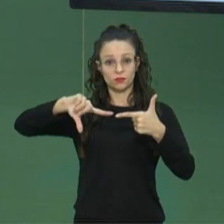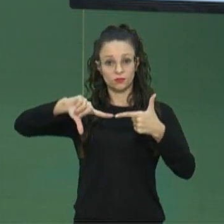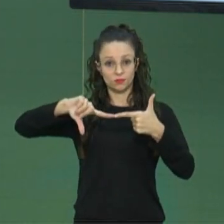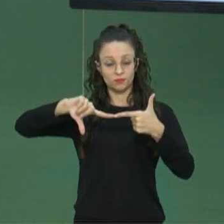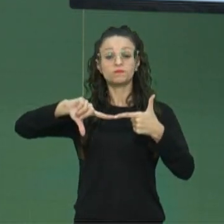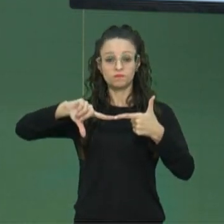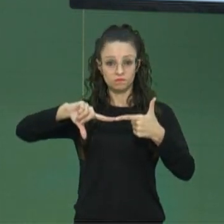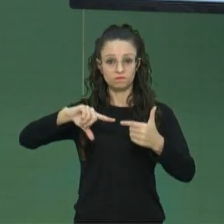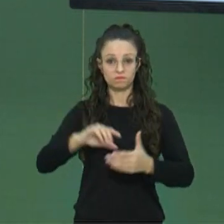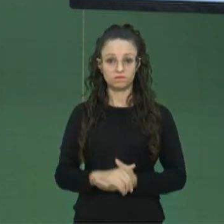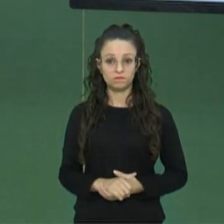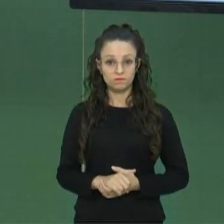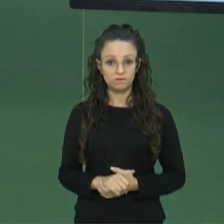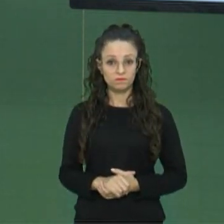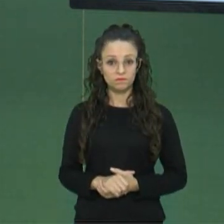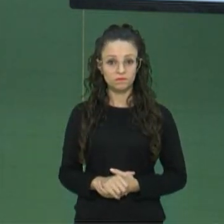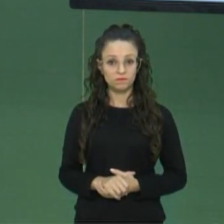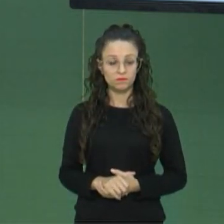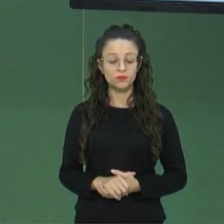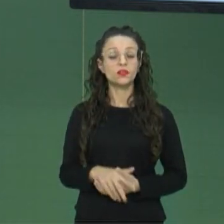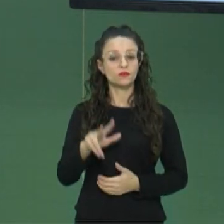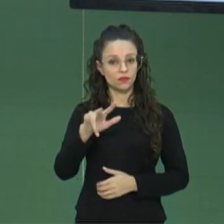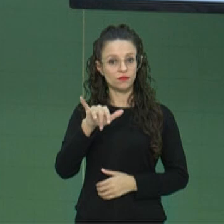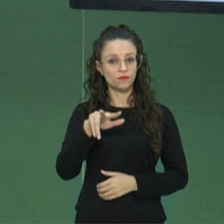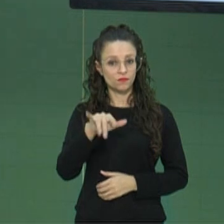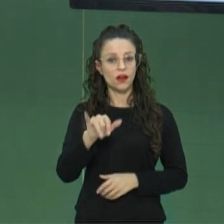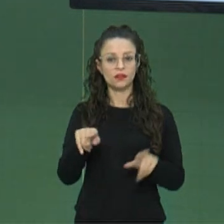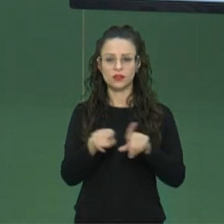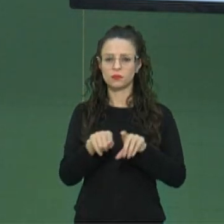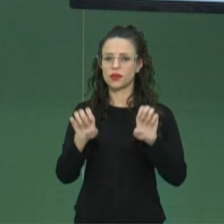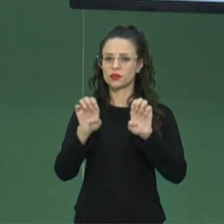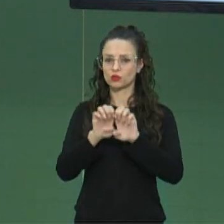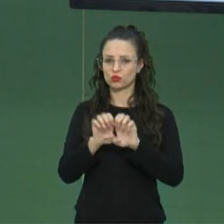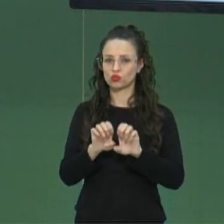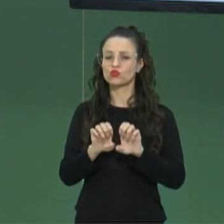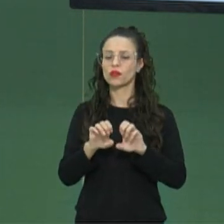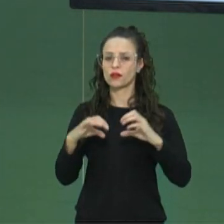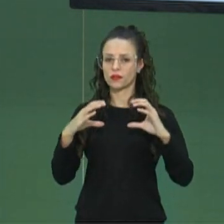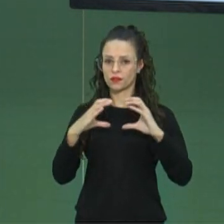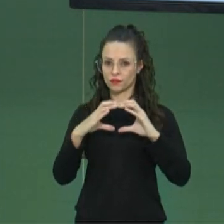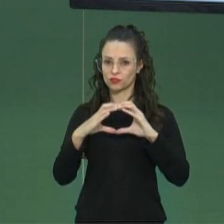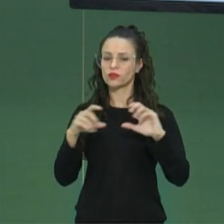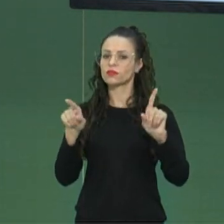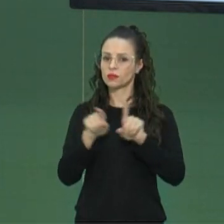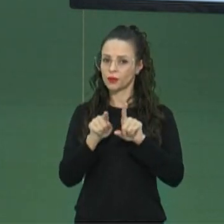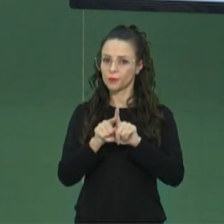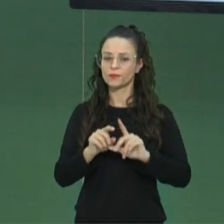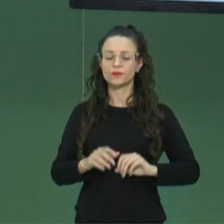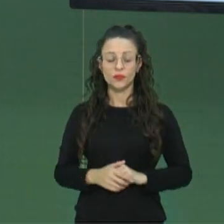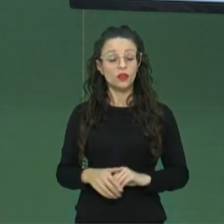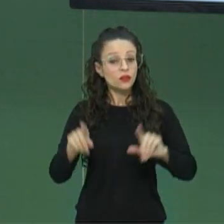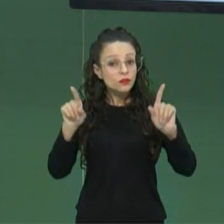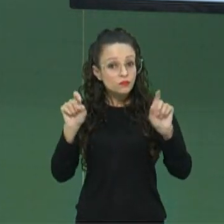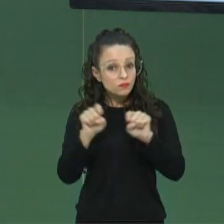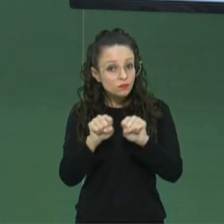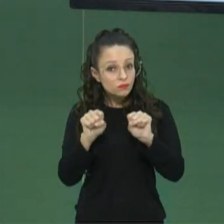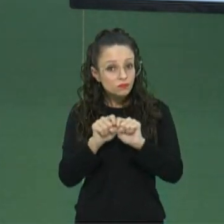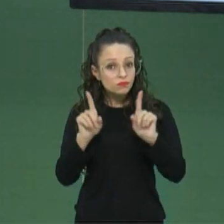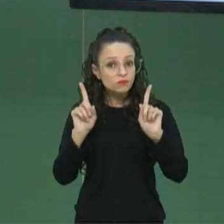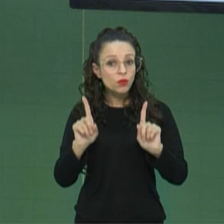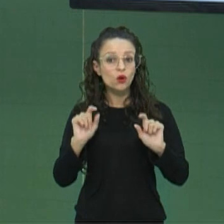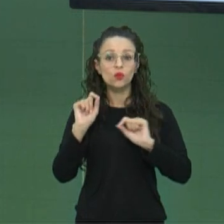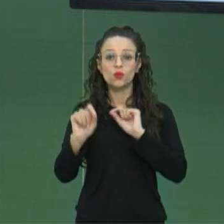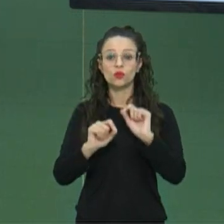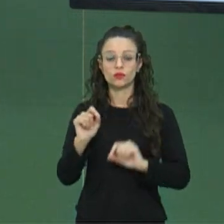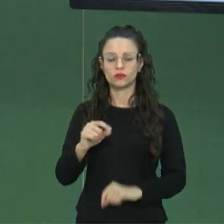trans. Isso vai acontecer em cadeias também fechadas. pode também, senhoras e senhores, deixa